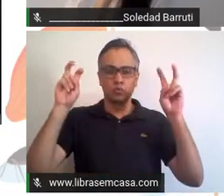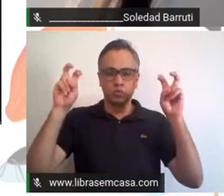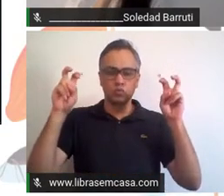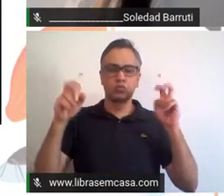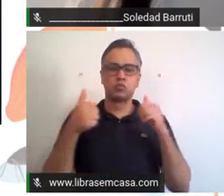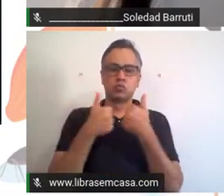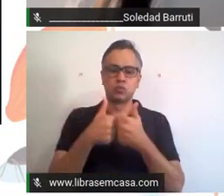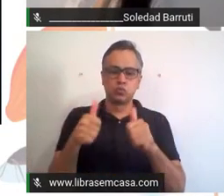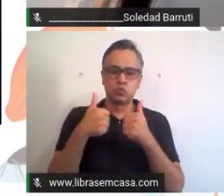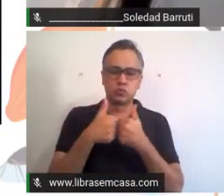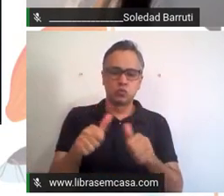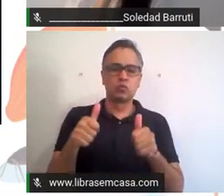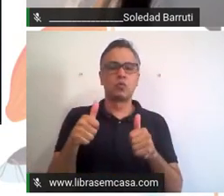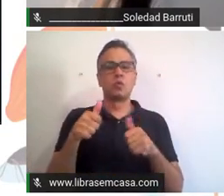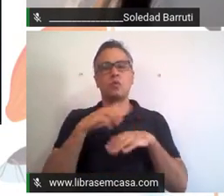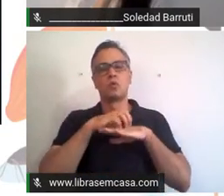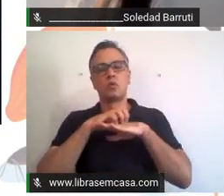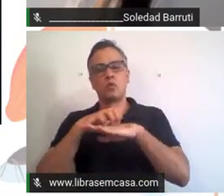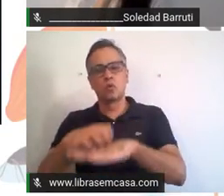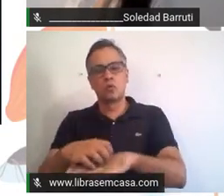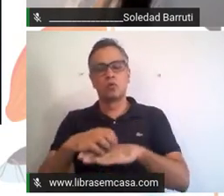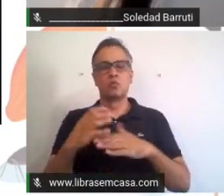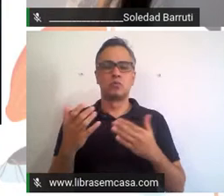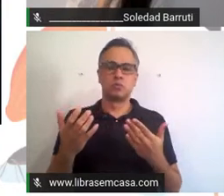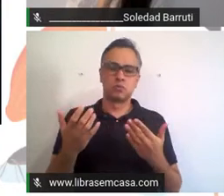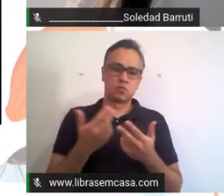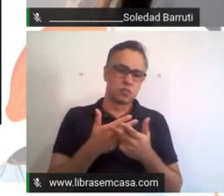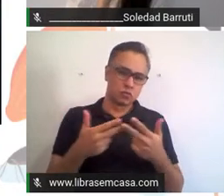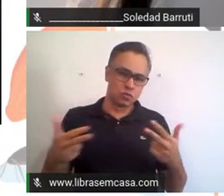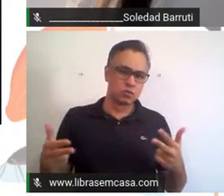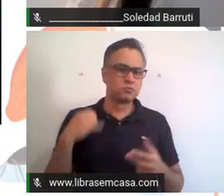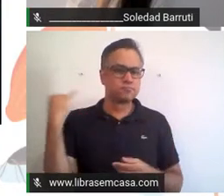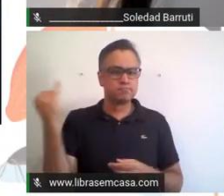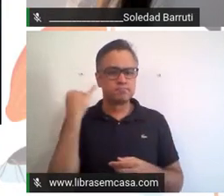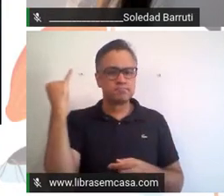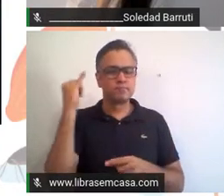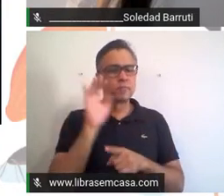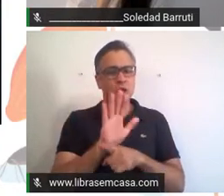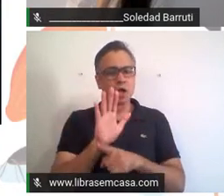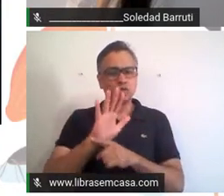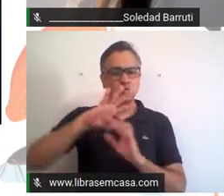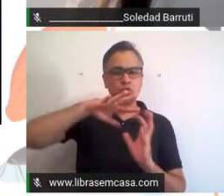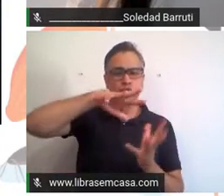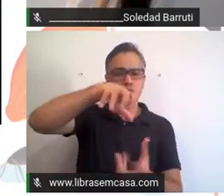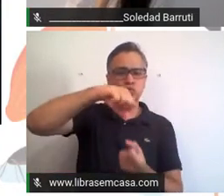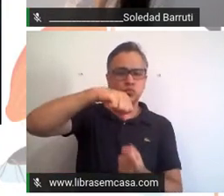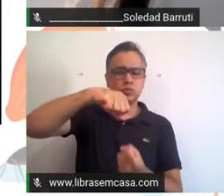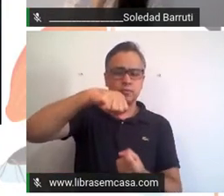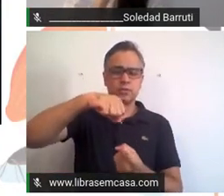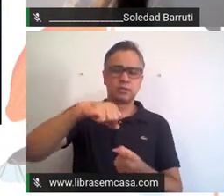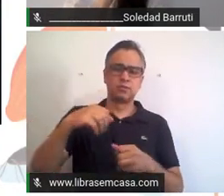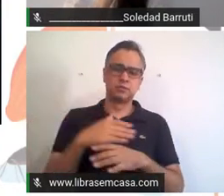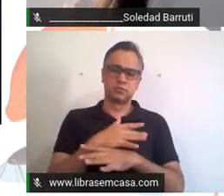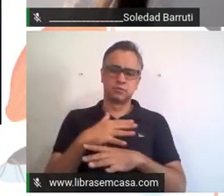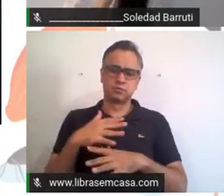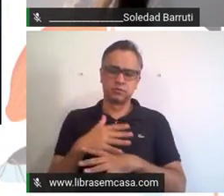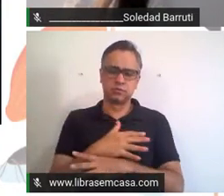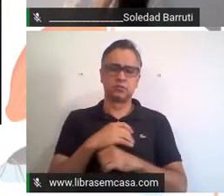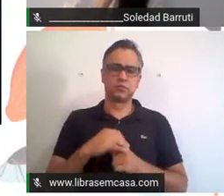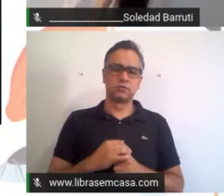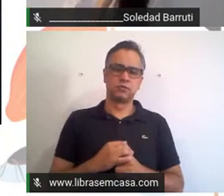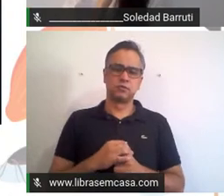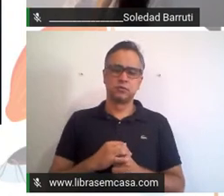é absolutamente essencial para a gente garantir a sustentabilidade mínima das nossas cidades. E isso vai em todas